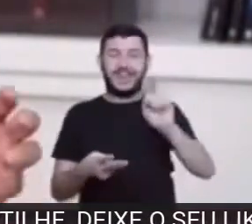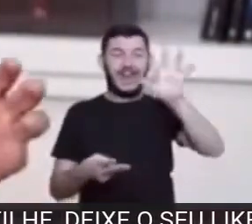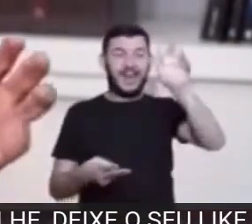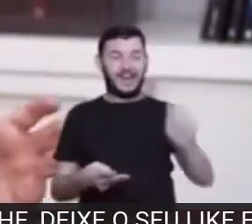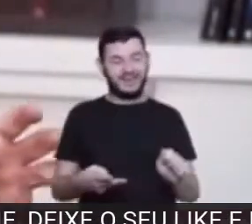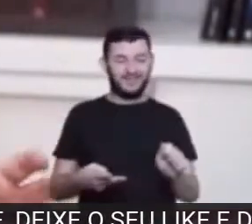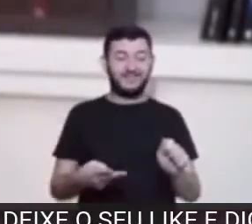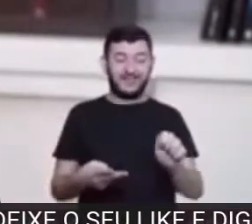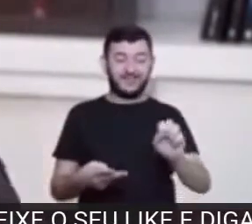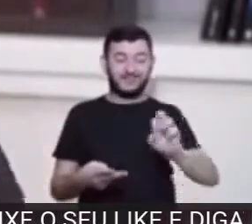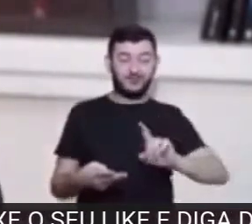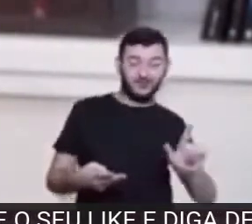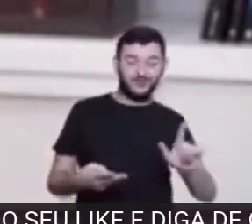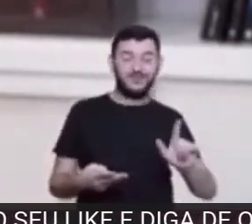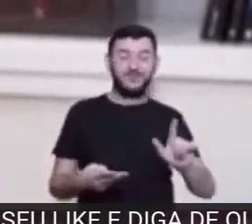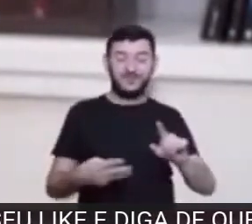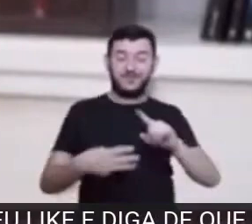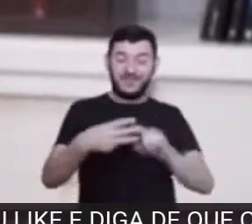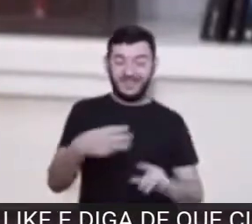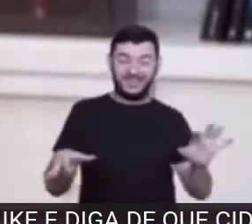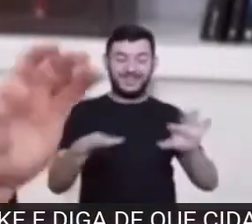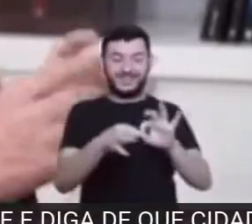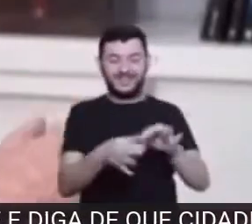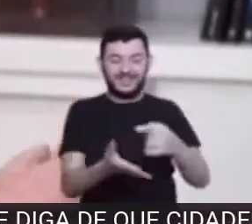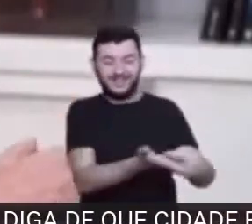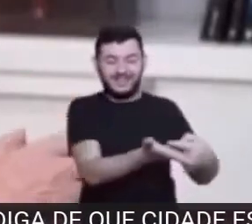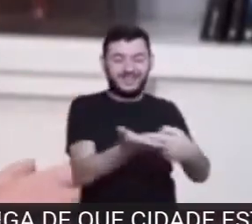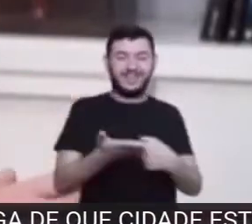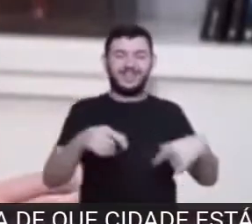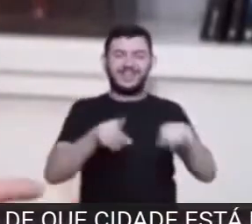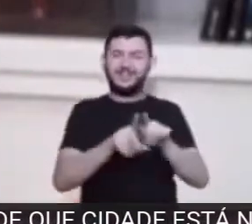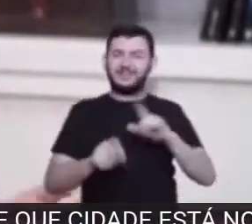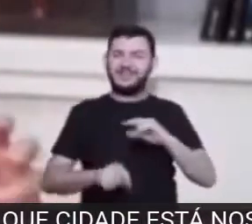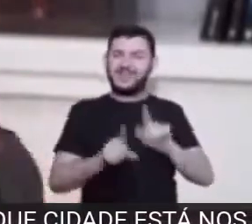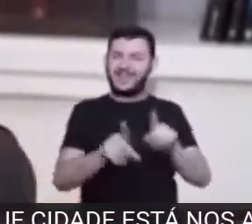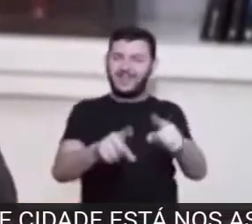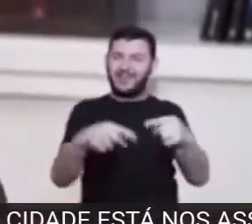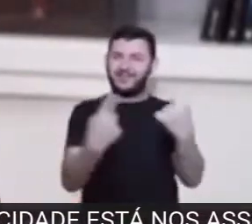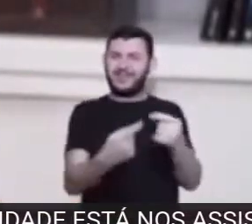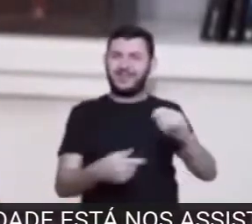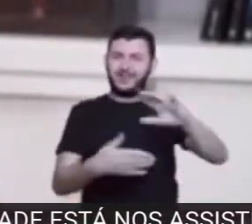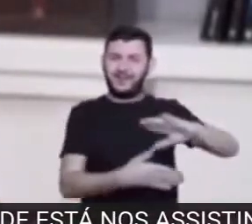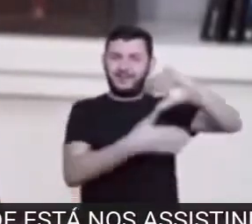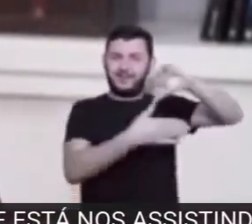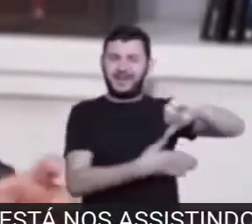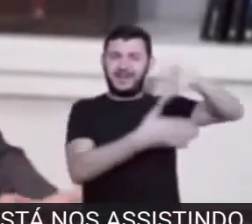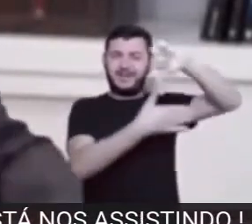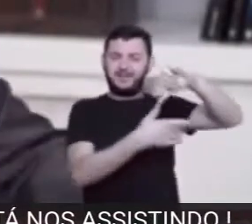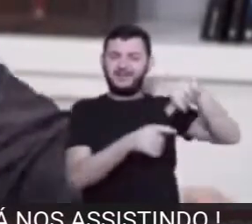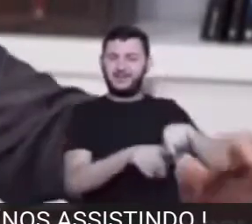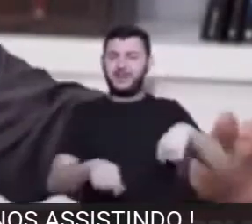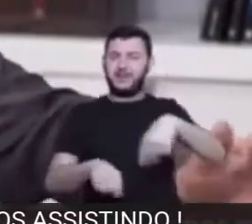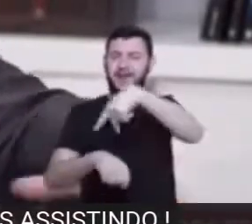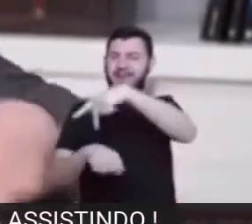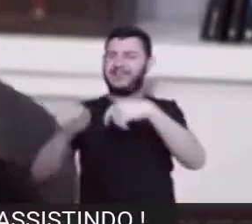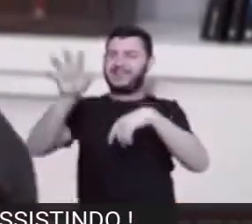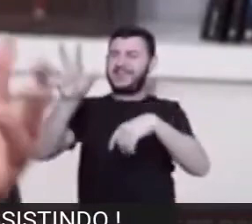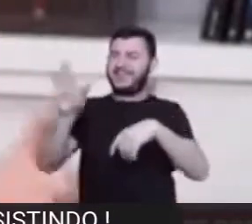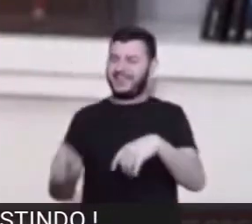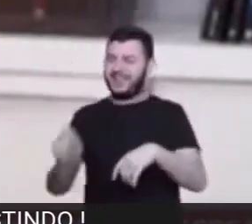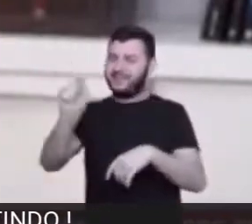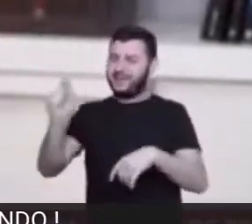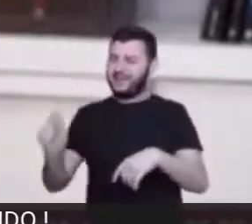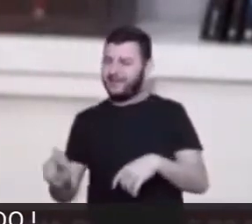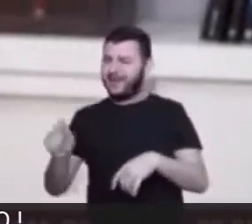fizemos reuniões entre a América do Sul e os países africanos, reunião entre a América do Sul e os países árabes, ou seja, tudo que